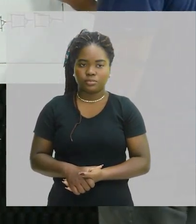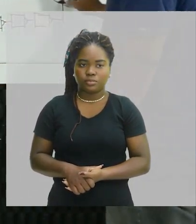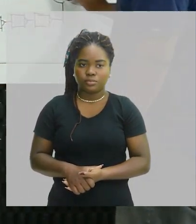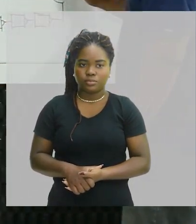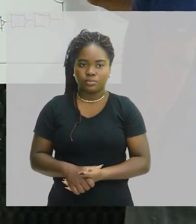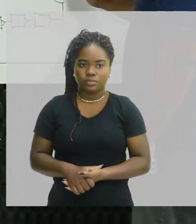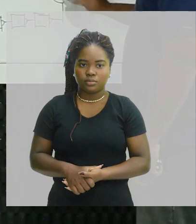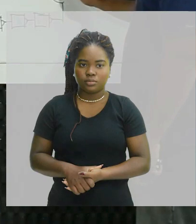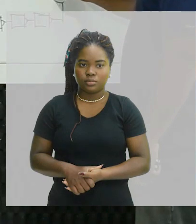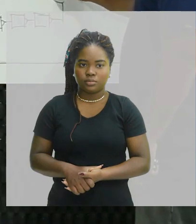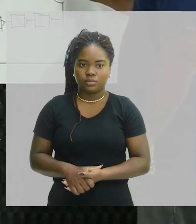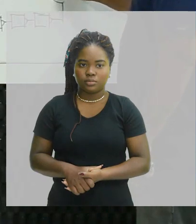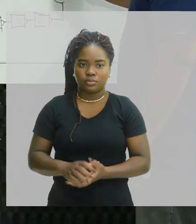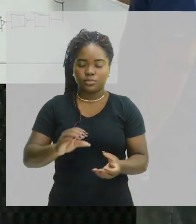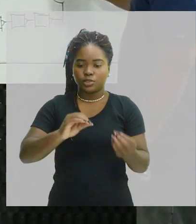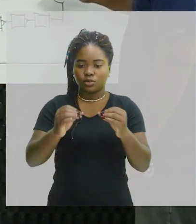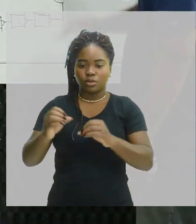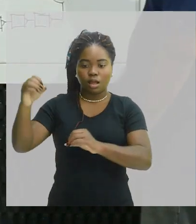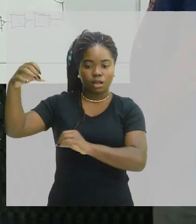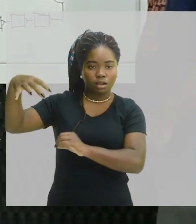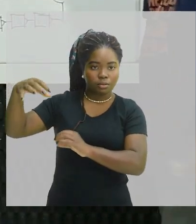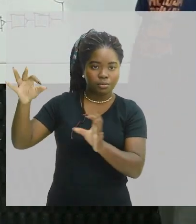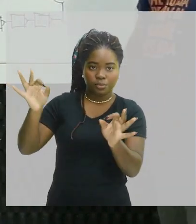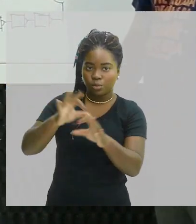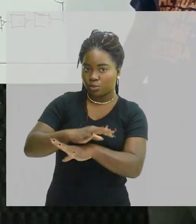E ter colocado aqui a lâmpada, pronto,